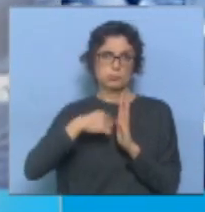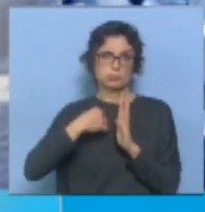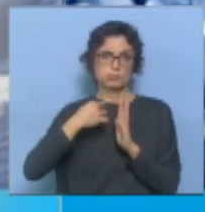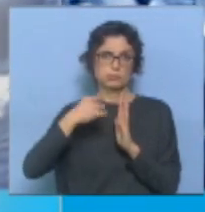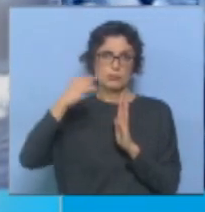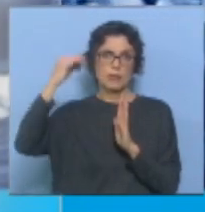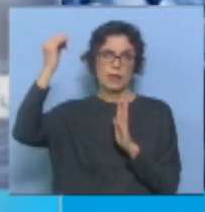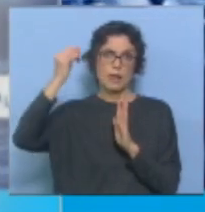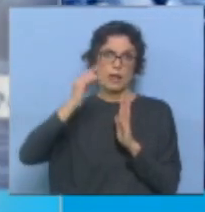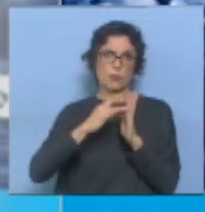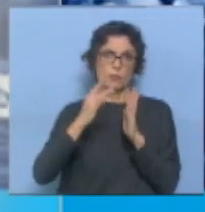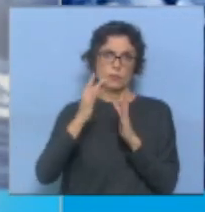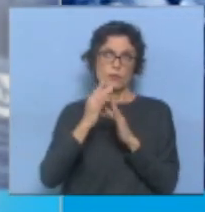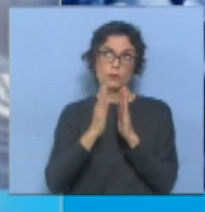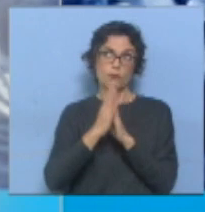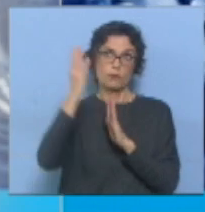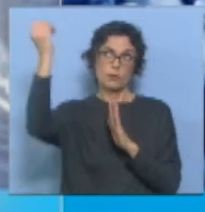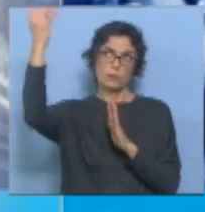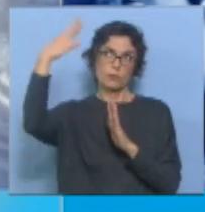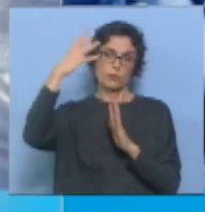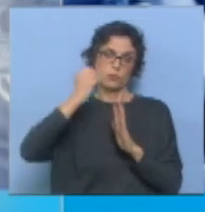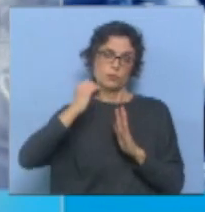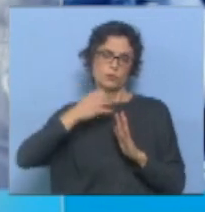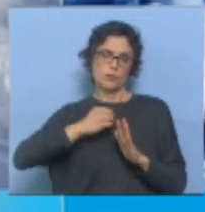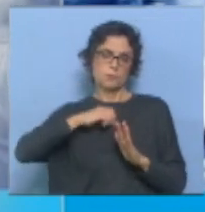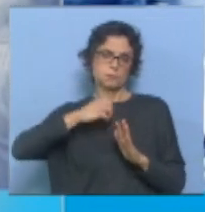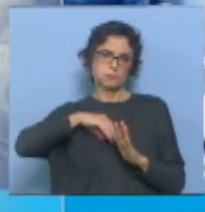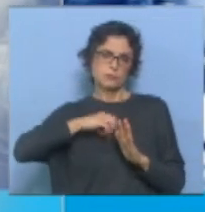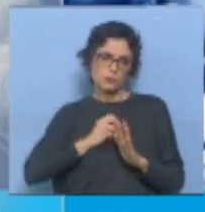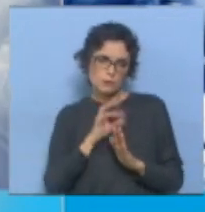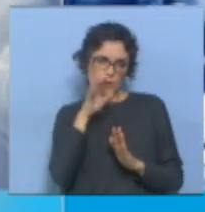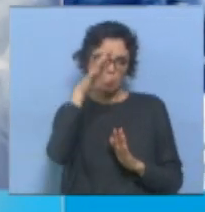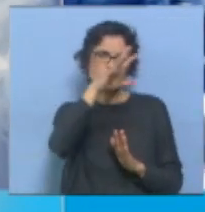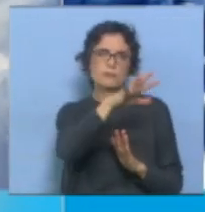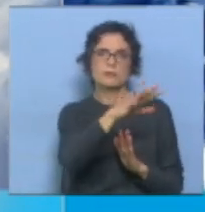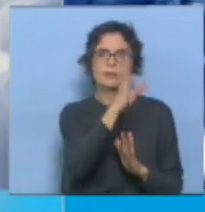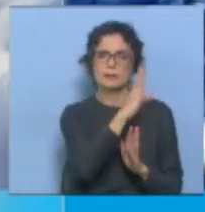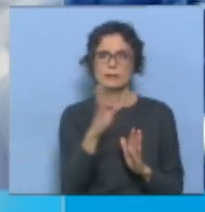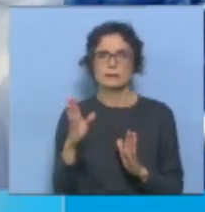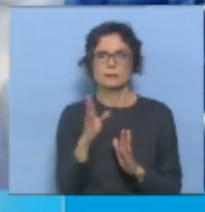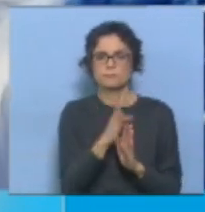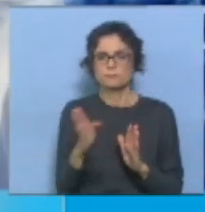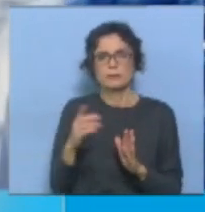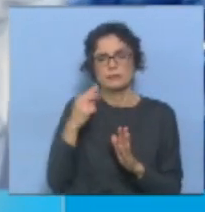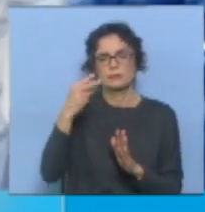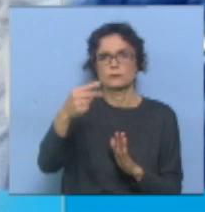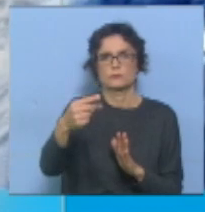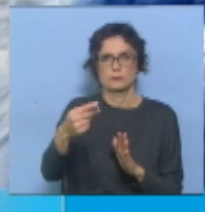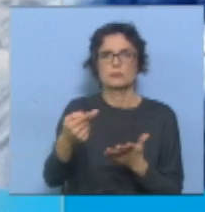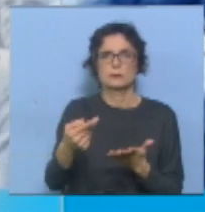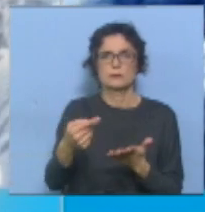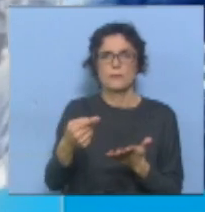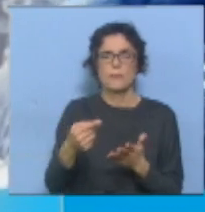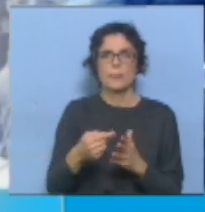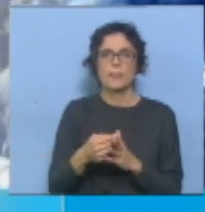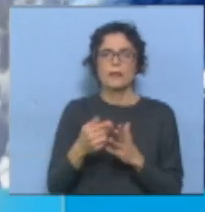através dos seus atos, dos seus compromissos, da sua atitude, reflete a essência divina. E eu